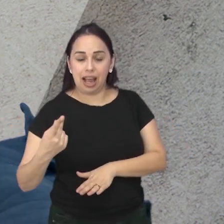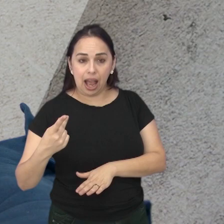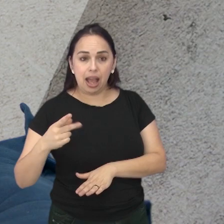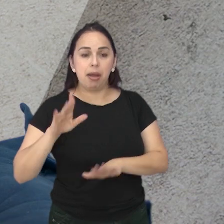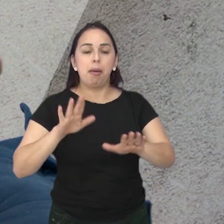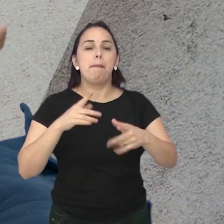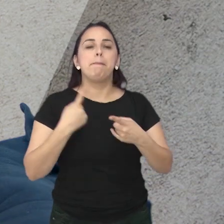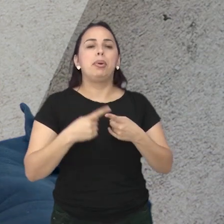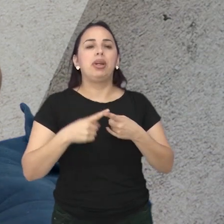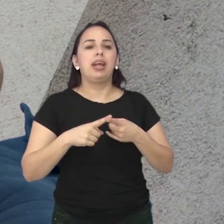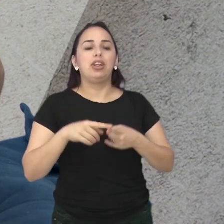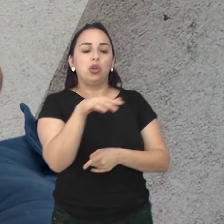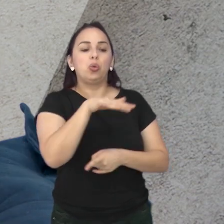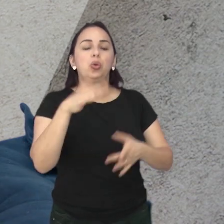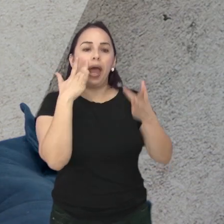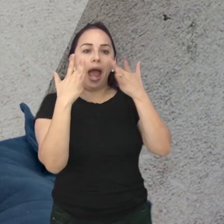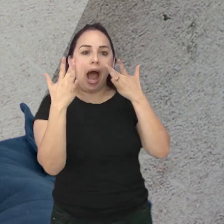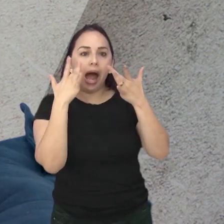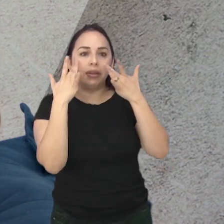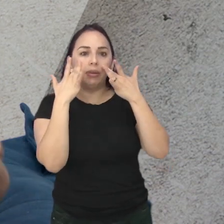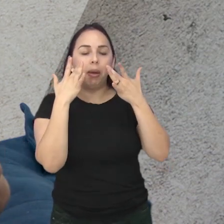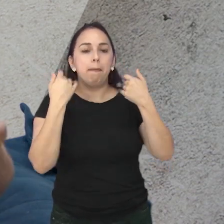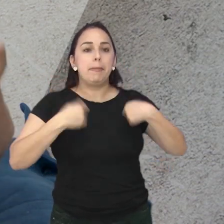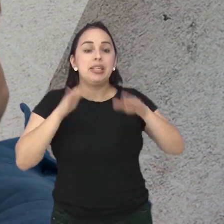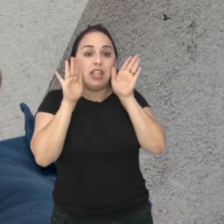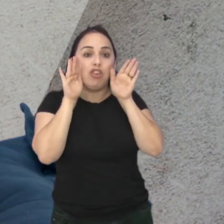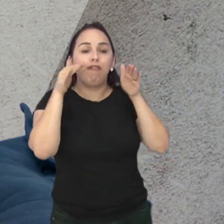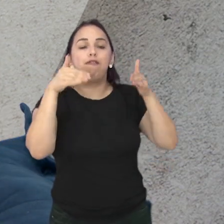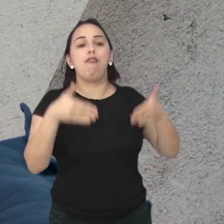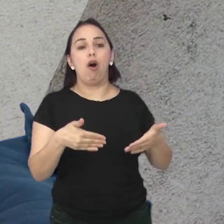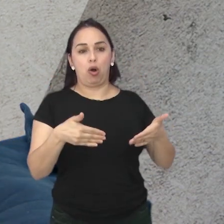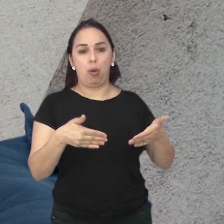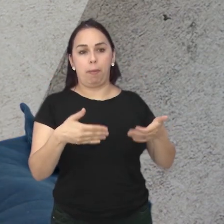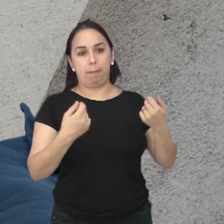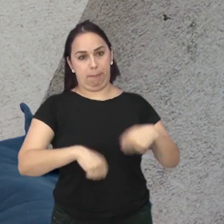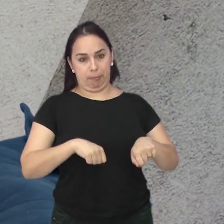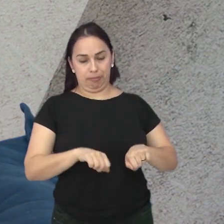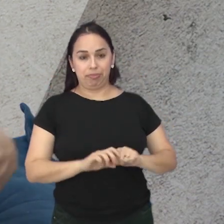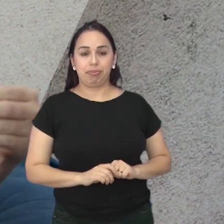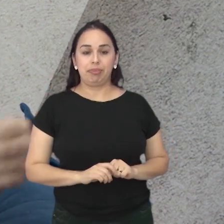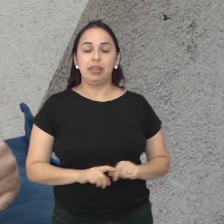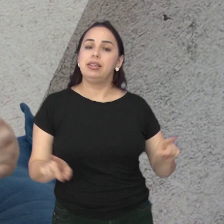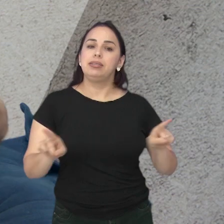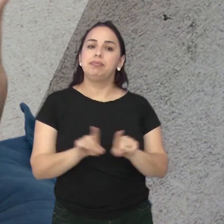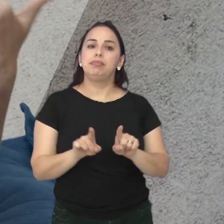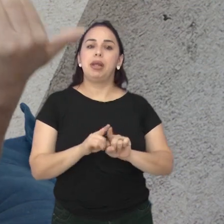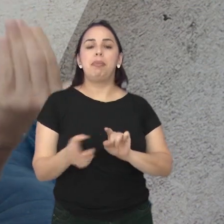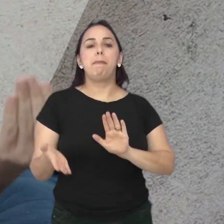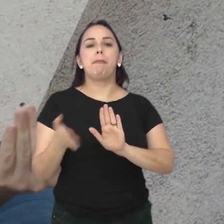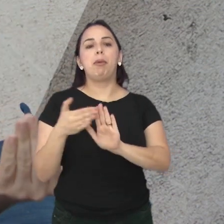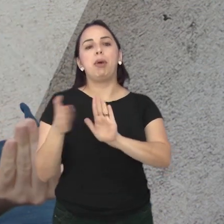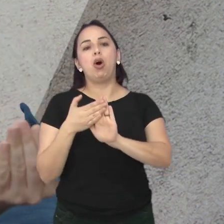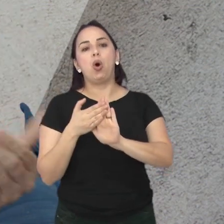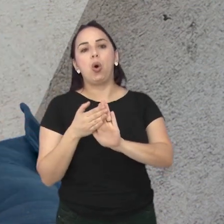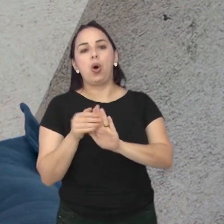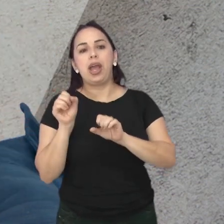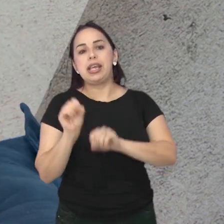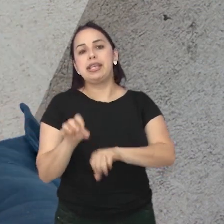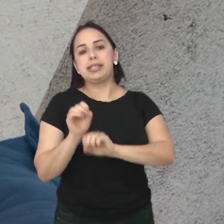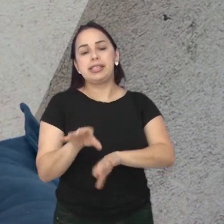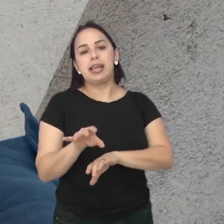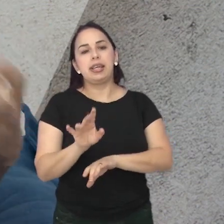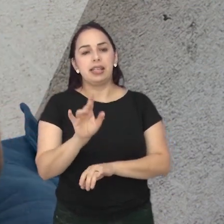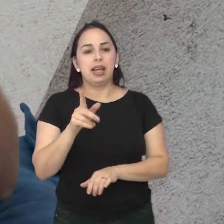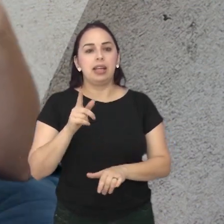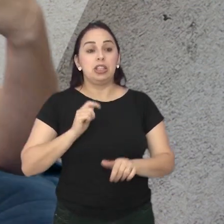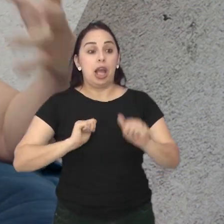no teatro a gente trabalha muito com a questão da concentração e do foco. Além da gente propor atividades